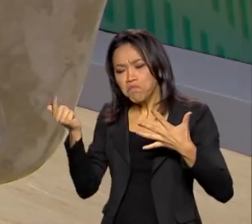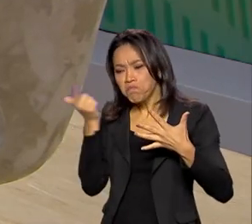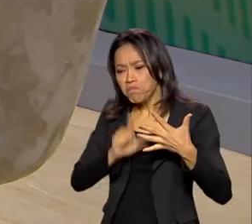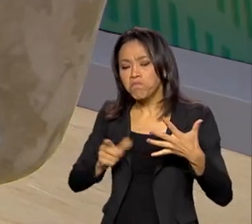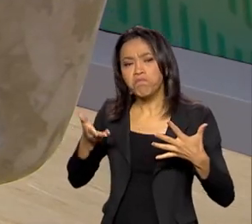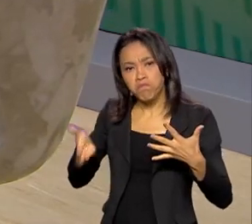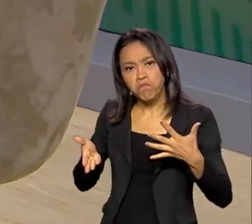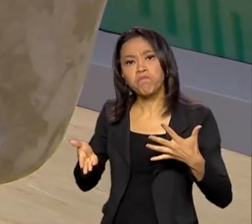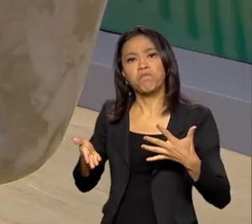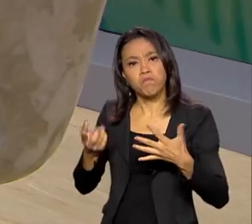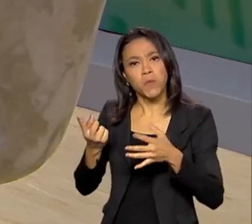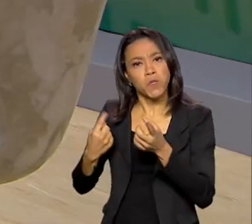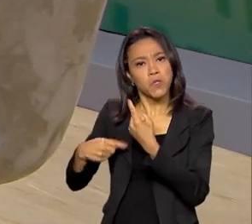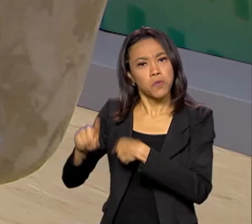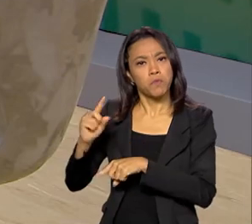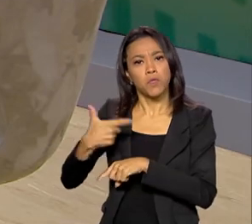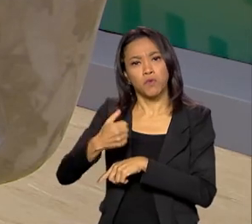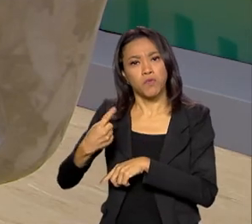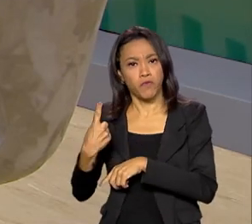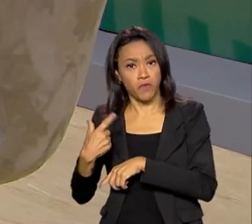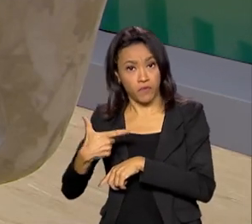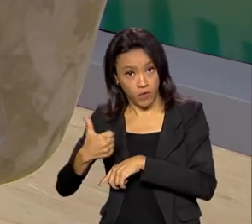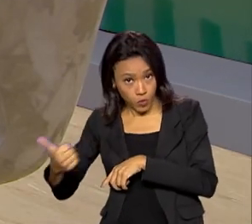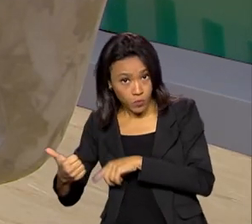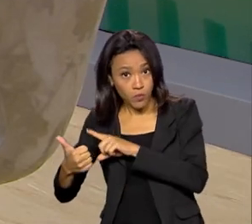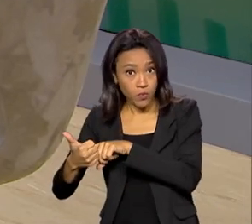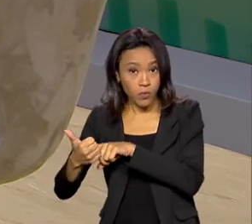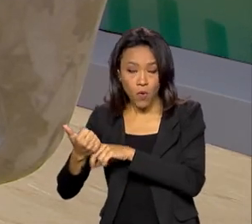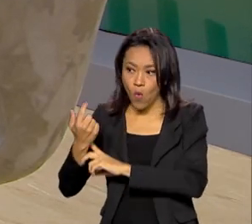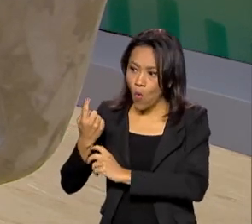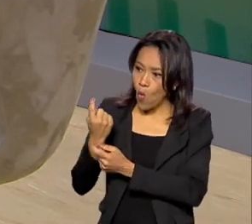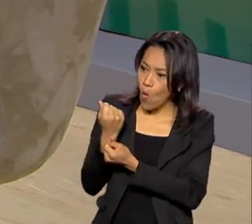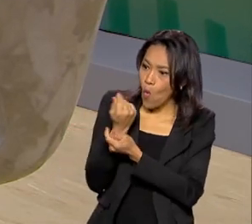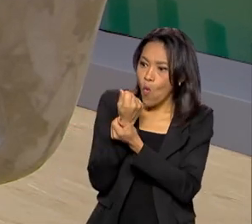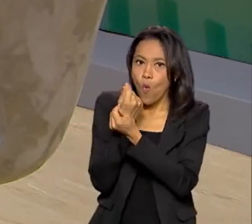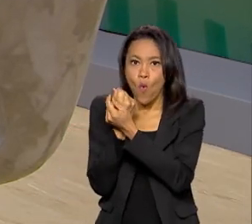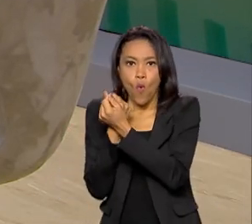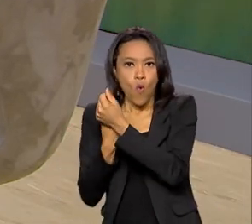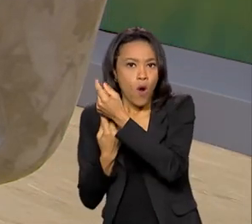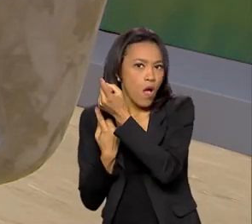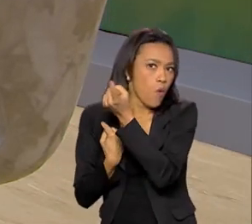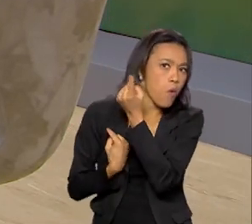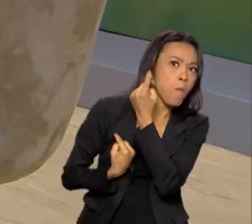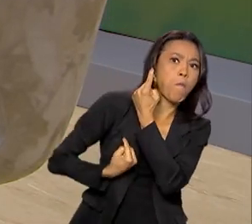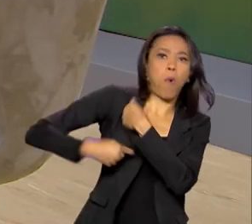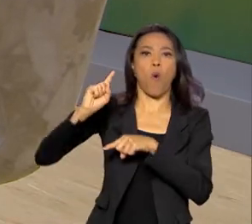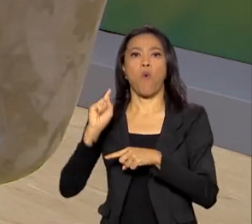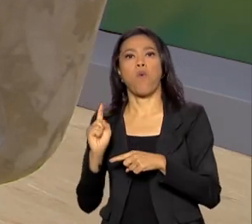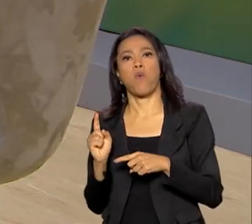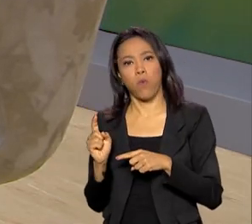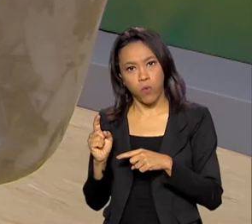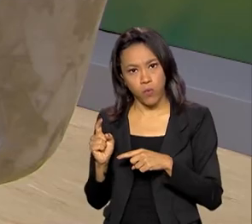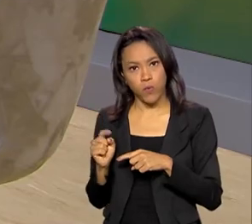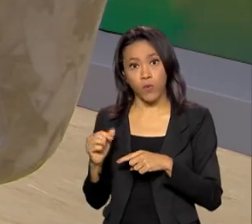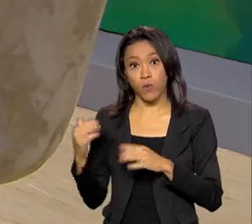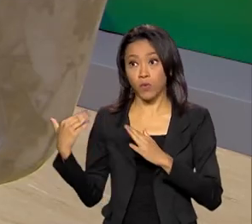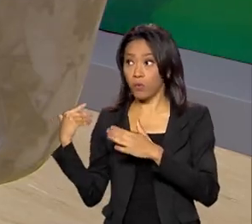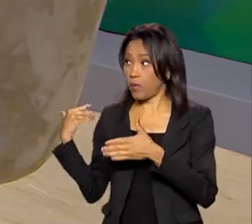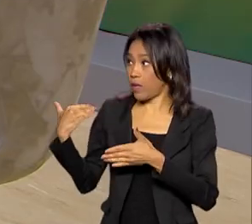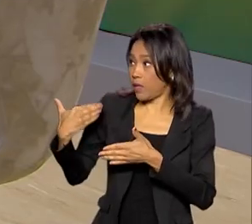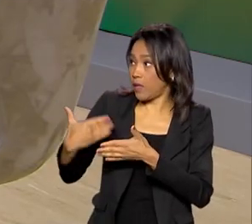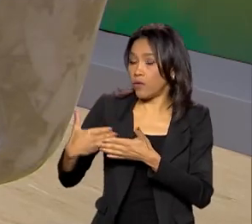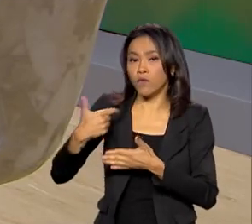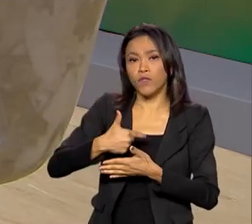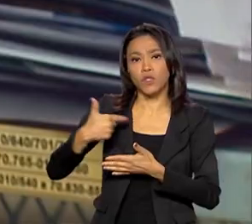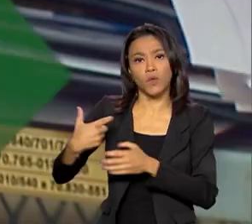em 2021, nós tivemos o maior lucro da história, um recorde. Ao longo dos 22 anos, últimos